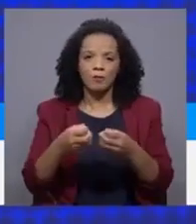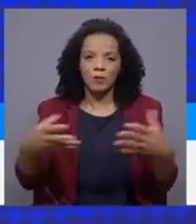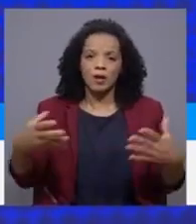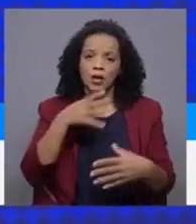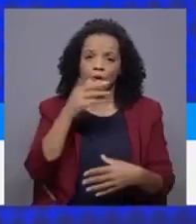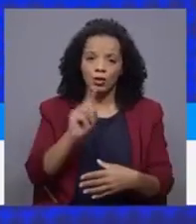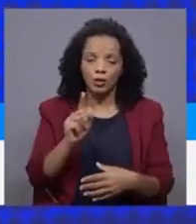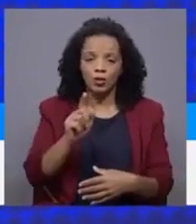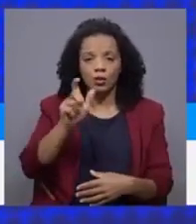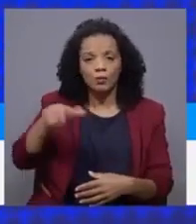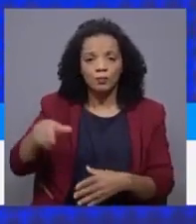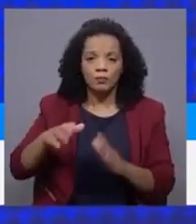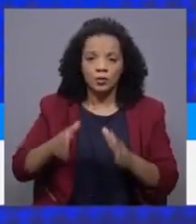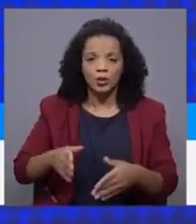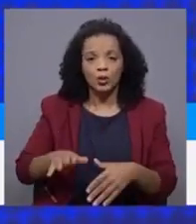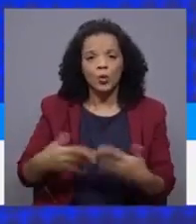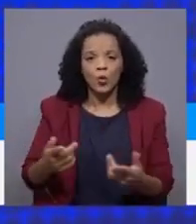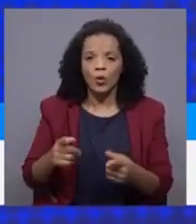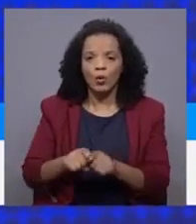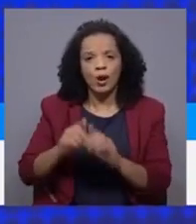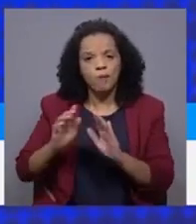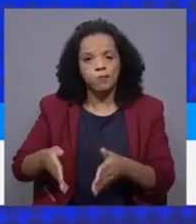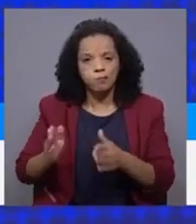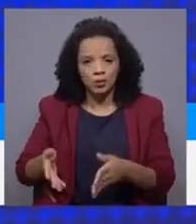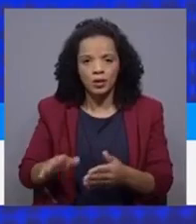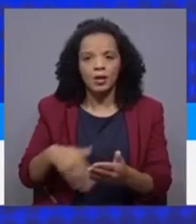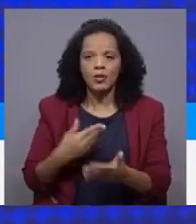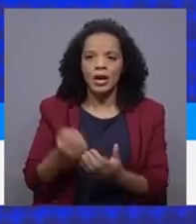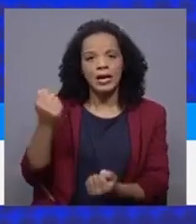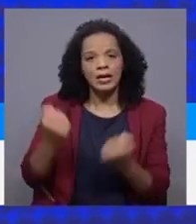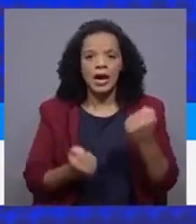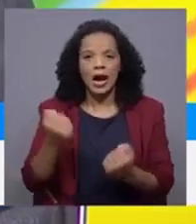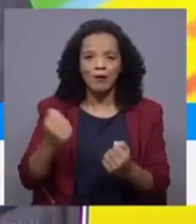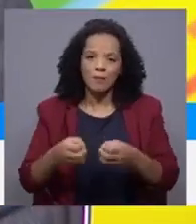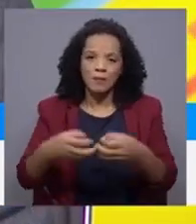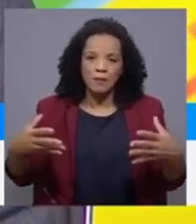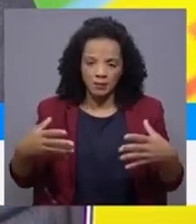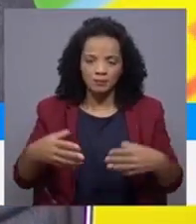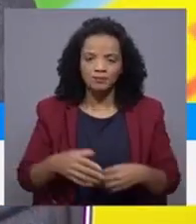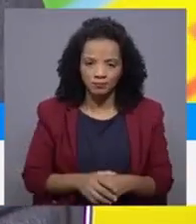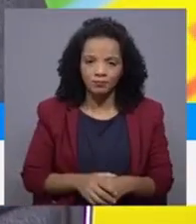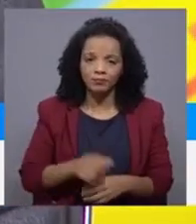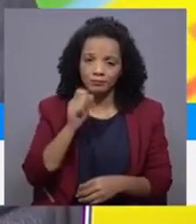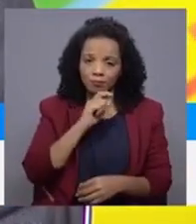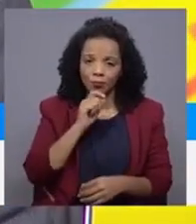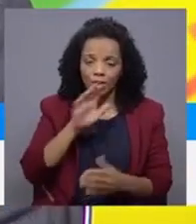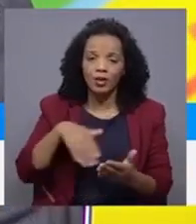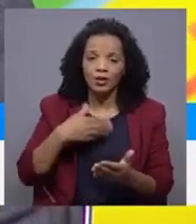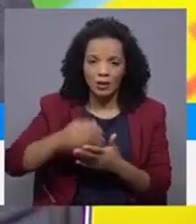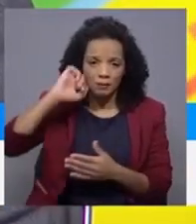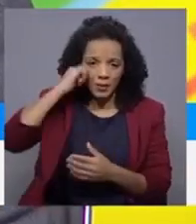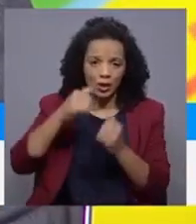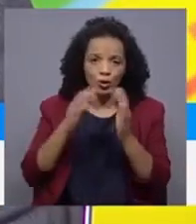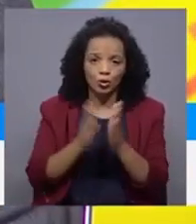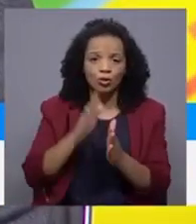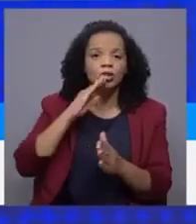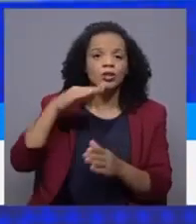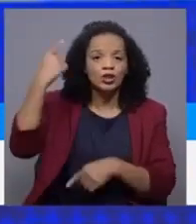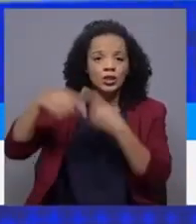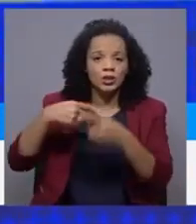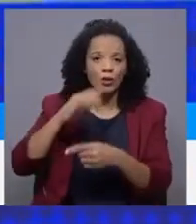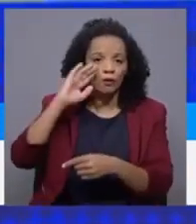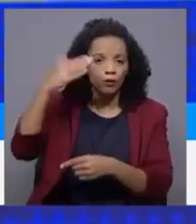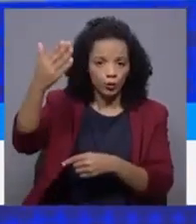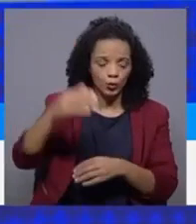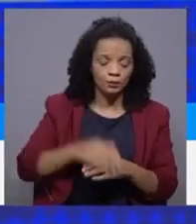aqueles que precisam, mas para aqueles que não precisam, cada vez mais, e que podemos vir todos a sofrer, nomeadamente as gerações futuras. Repara, eu